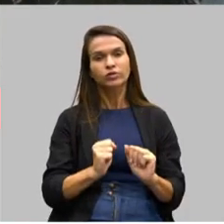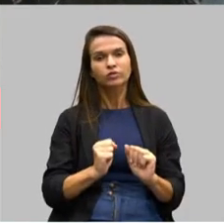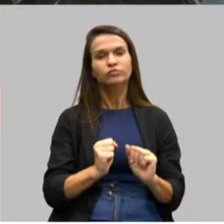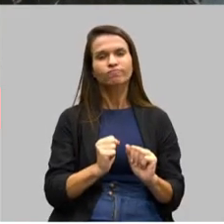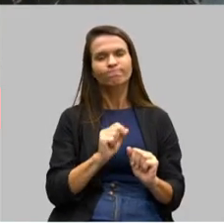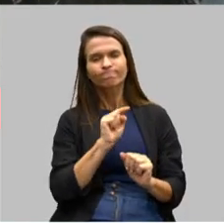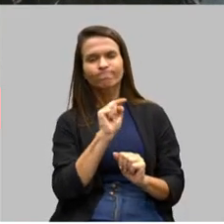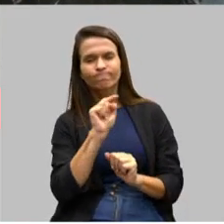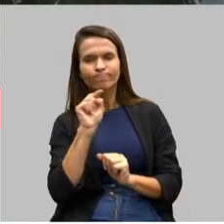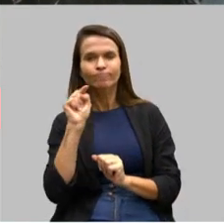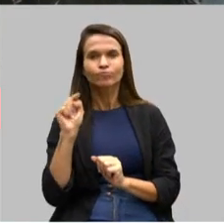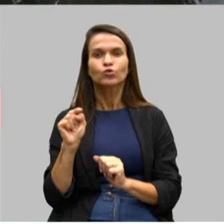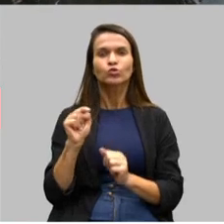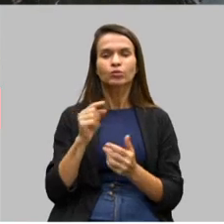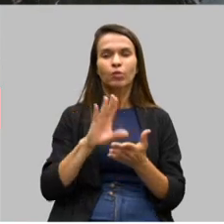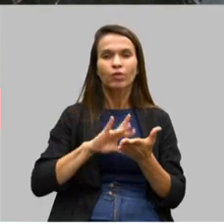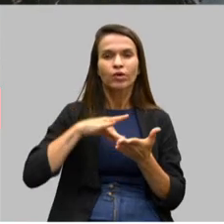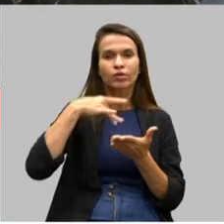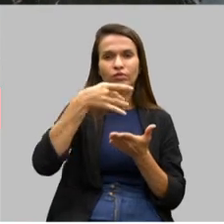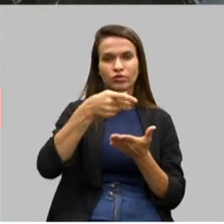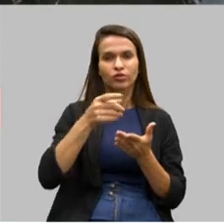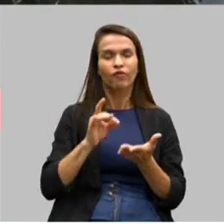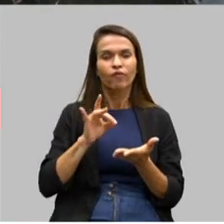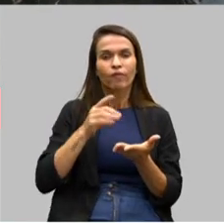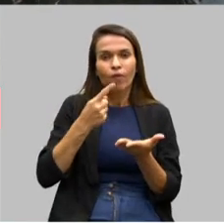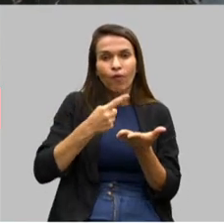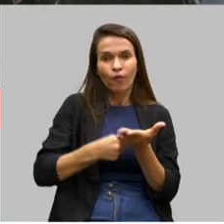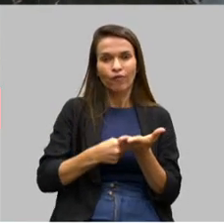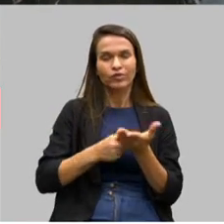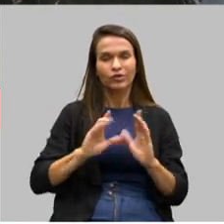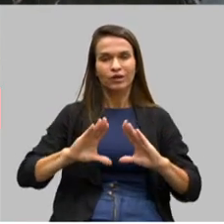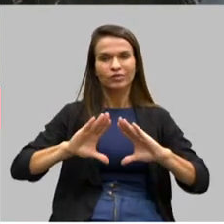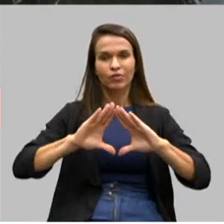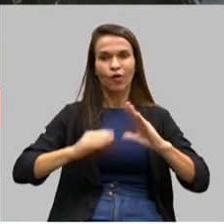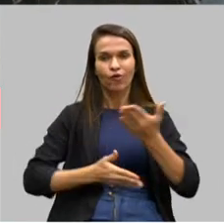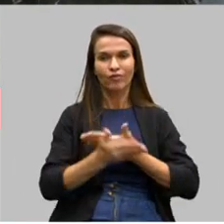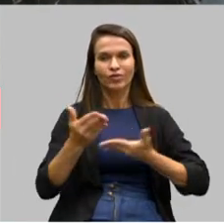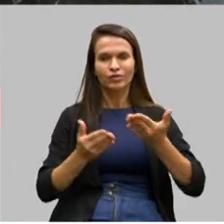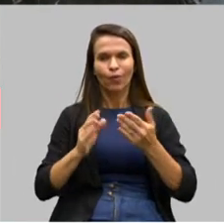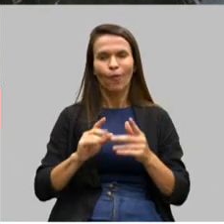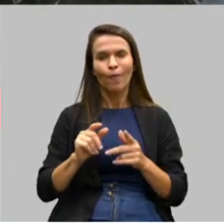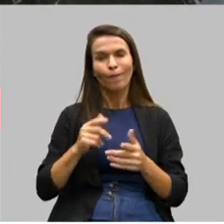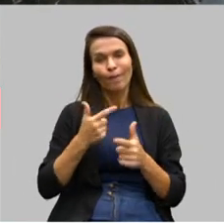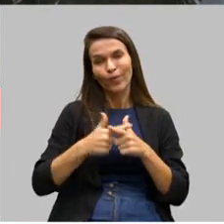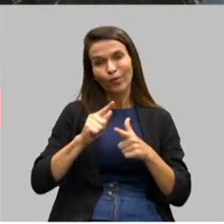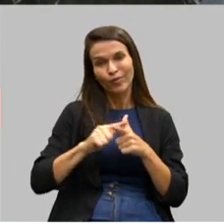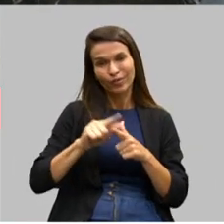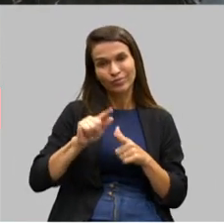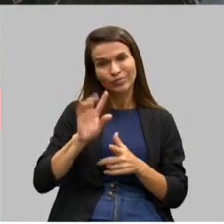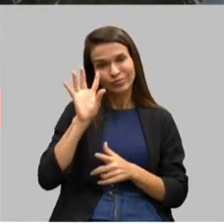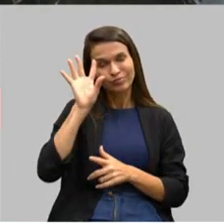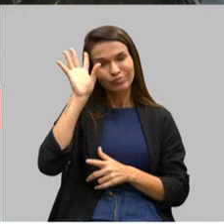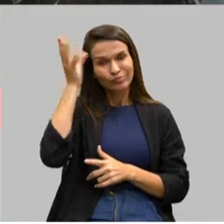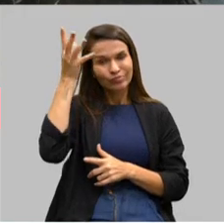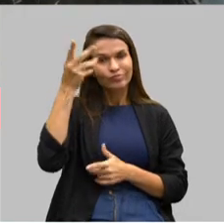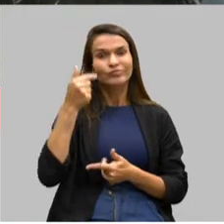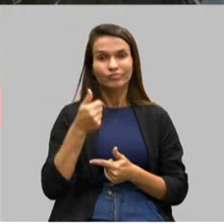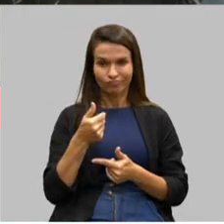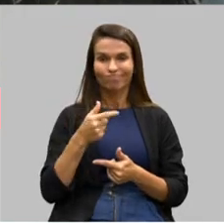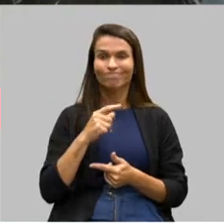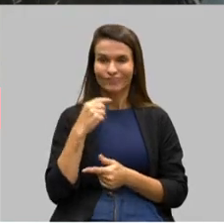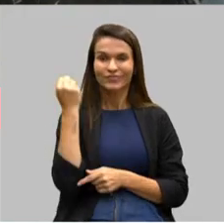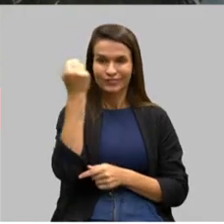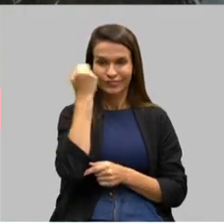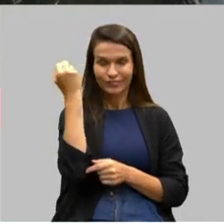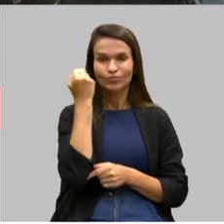a elaboração de uma agenda para atuação efetiva da Assembleia para a convivência com os fenômenos climáticos extremos. Nosso horizonte de